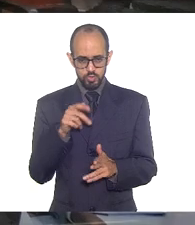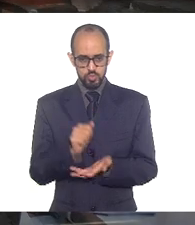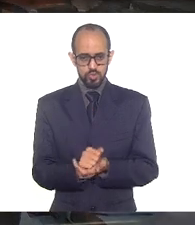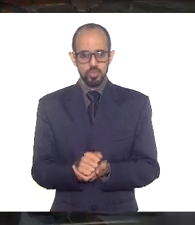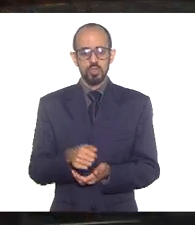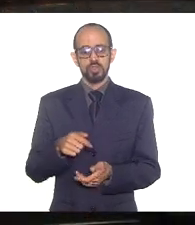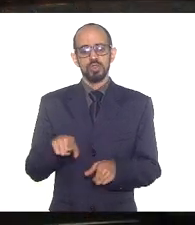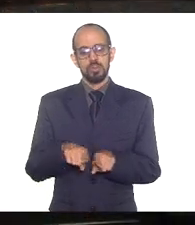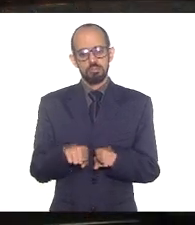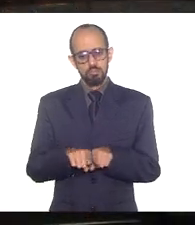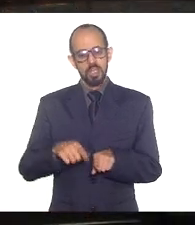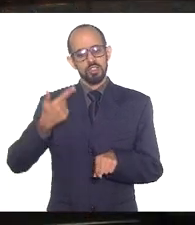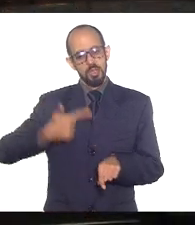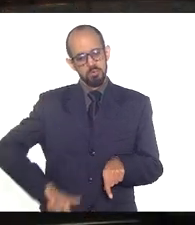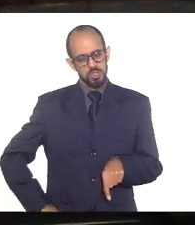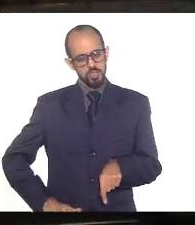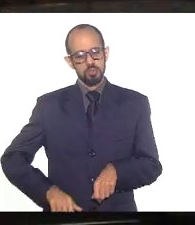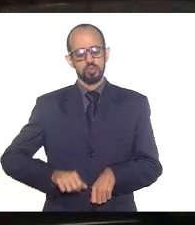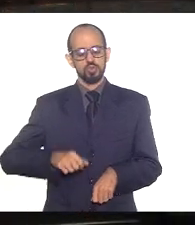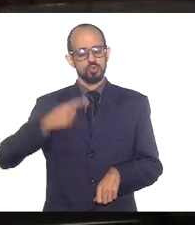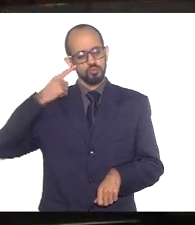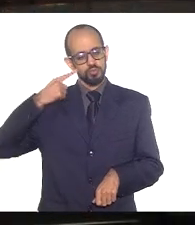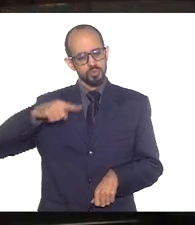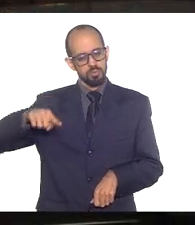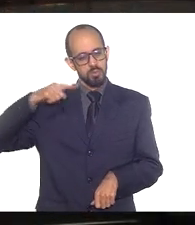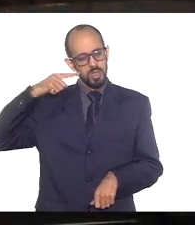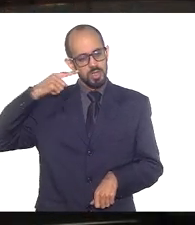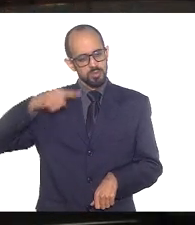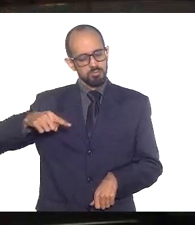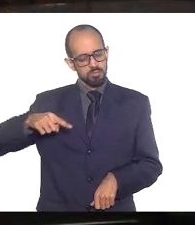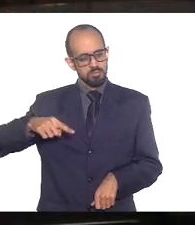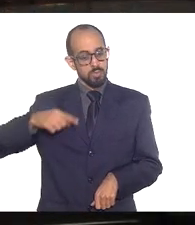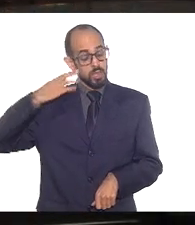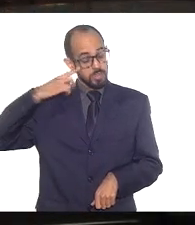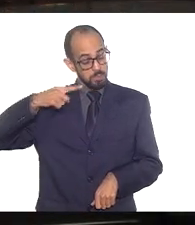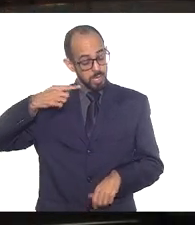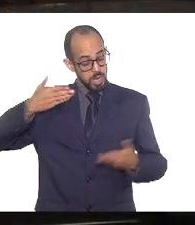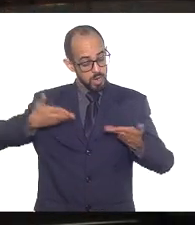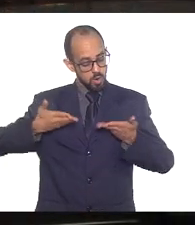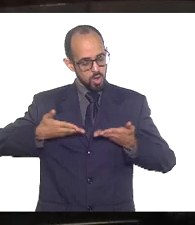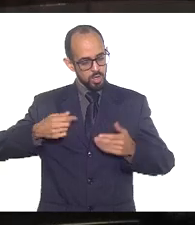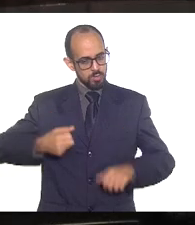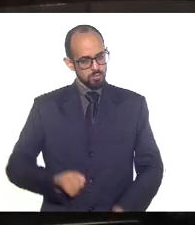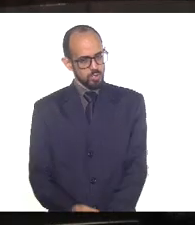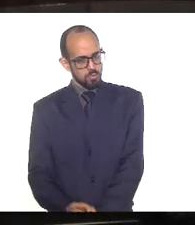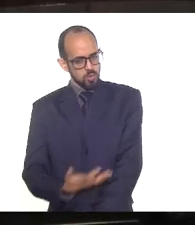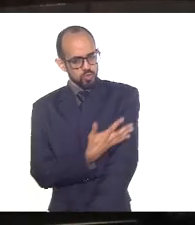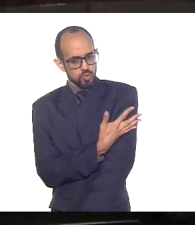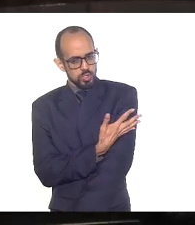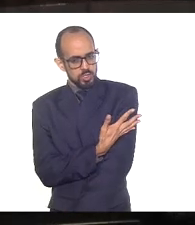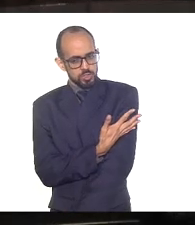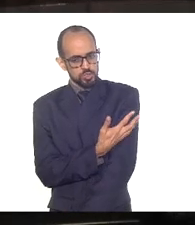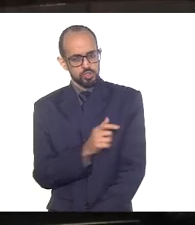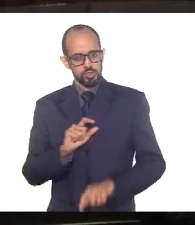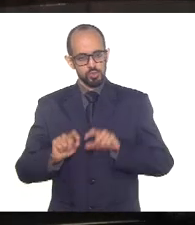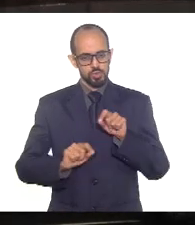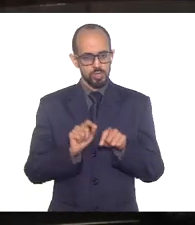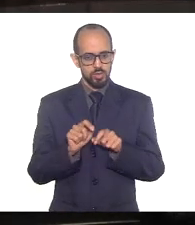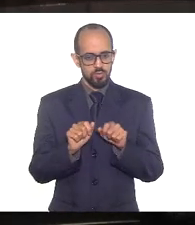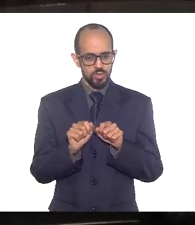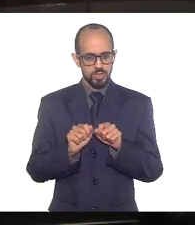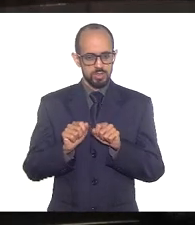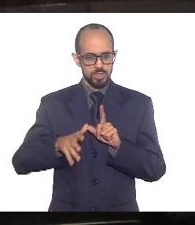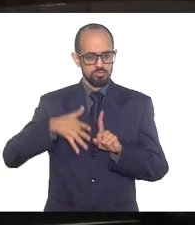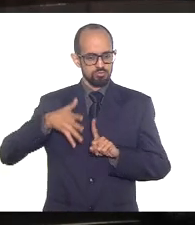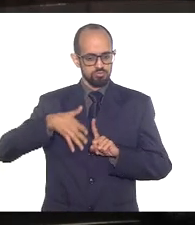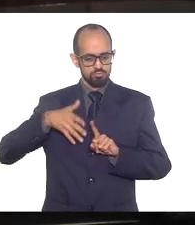repetimos de muito nesta semana e é muito emocionante tocante fazer